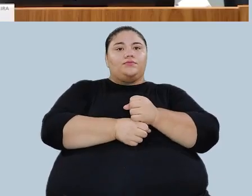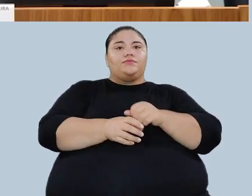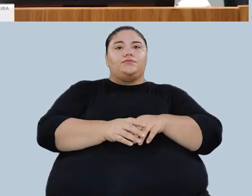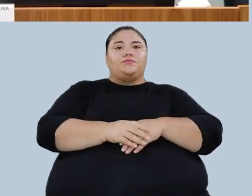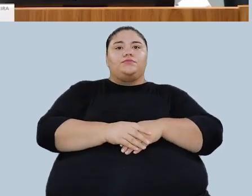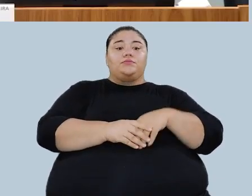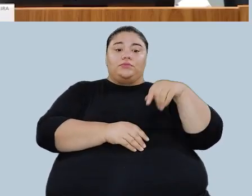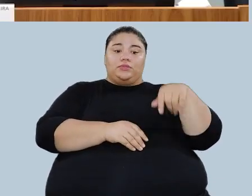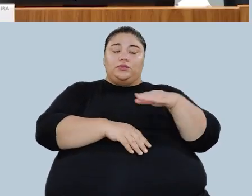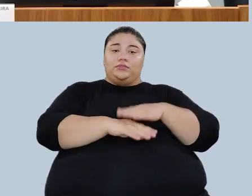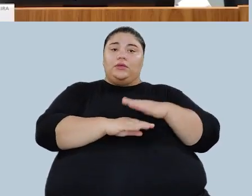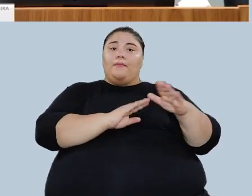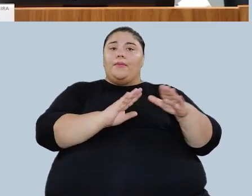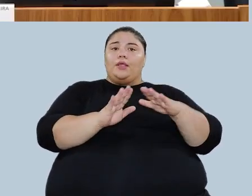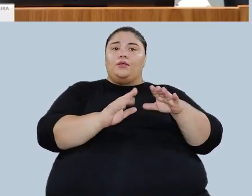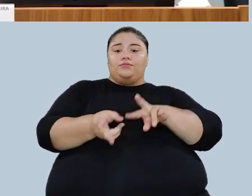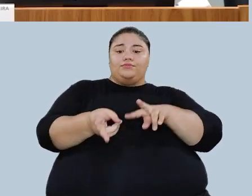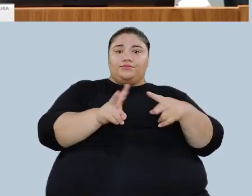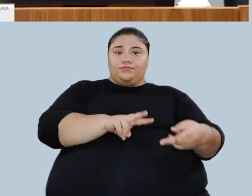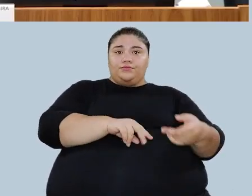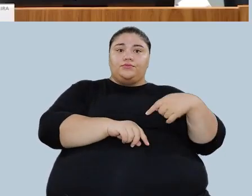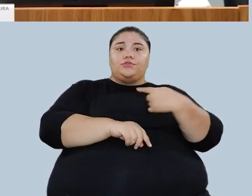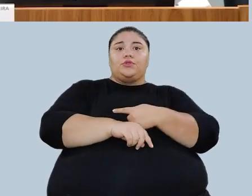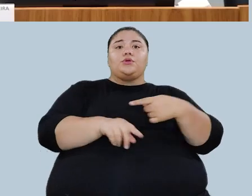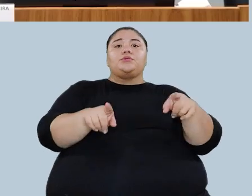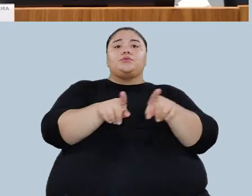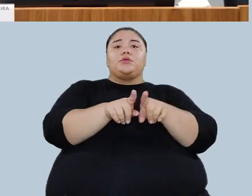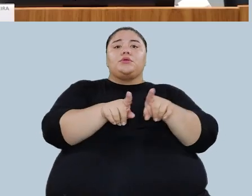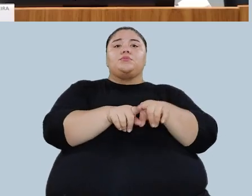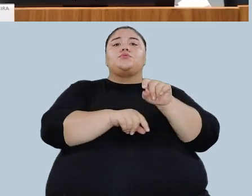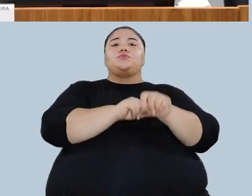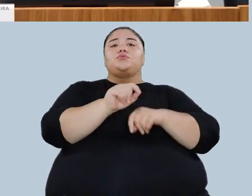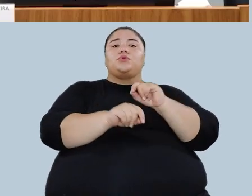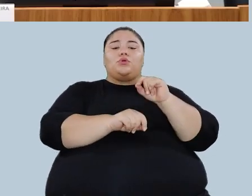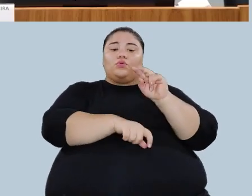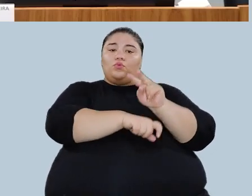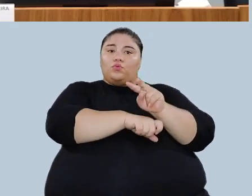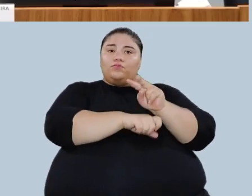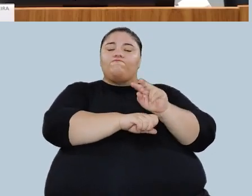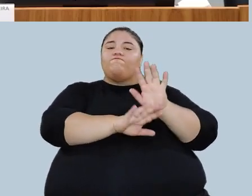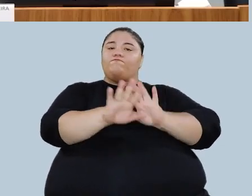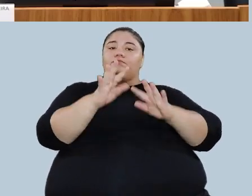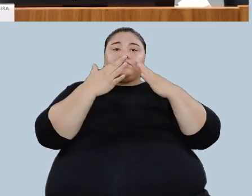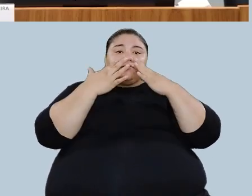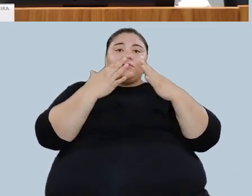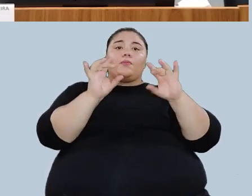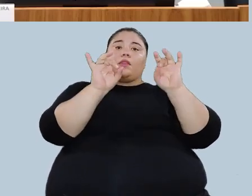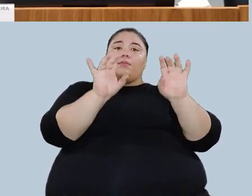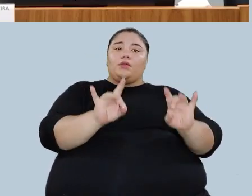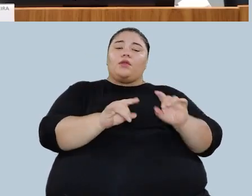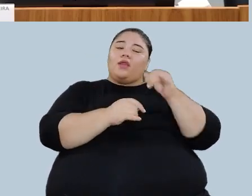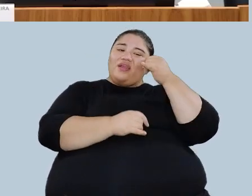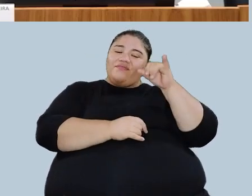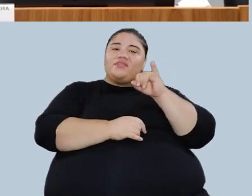E que nesse período de transição nós também tenhamos aí um cuidado muito especial para evitar que